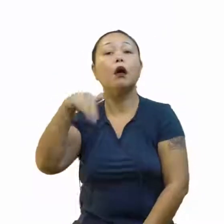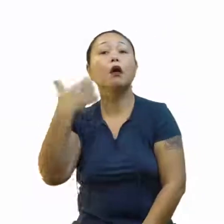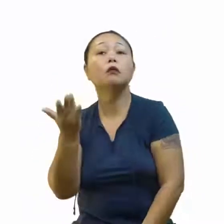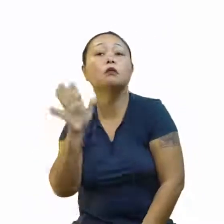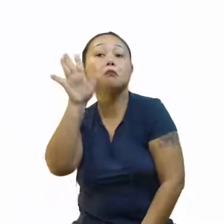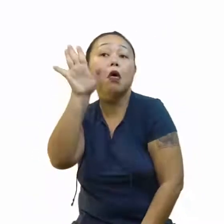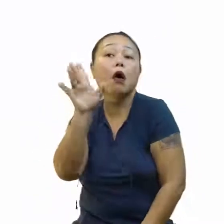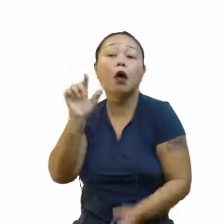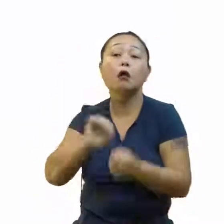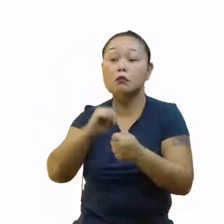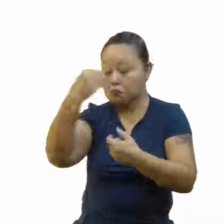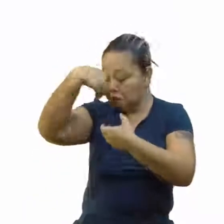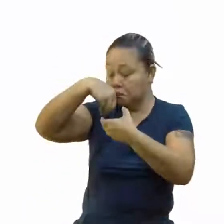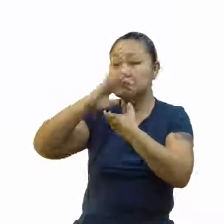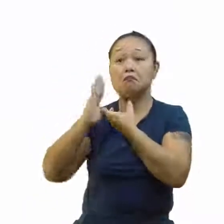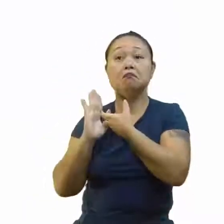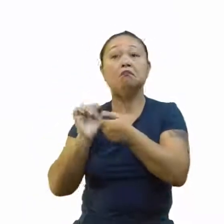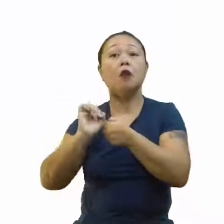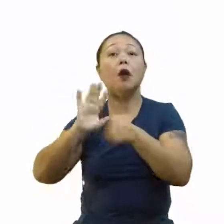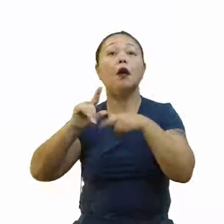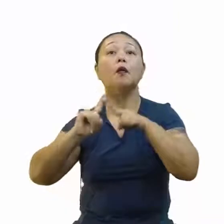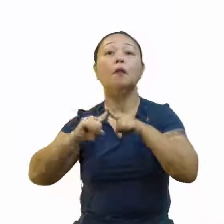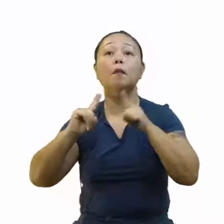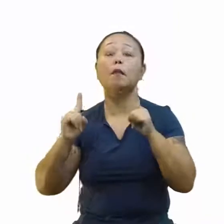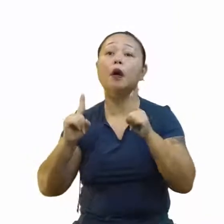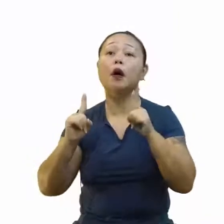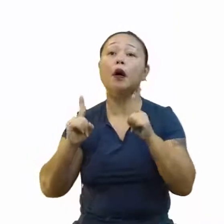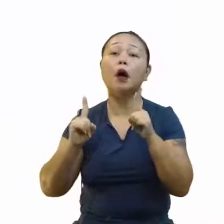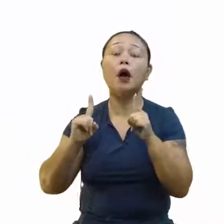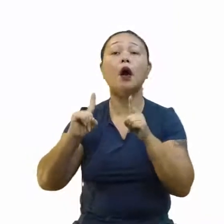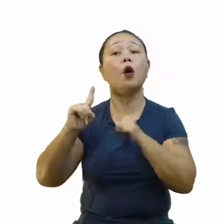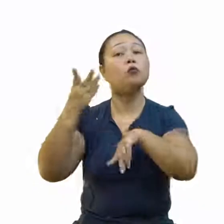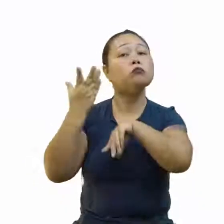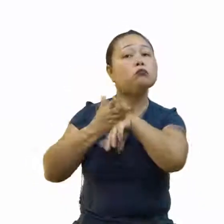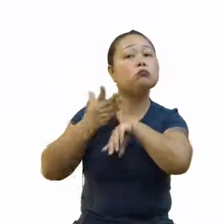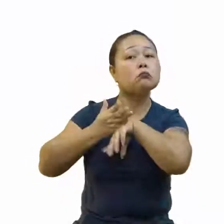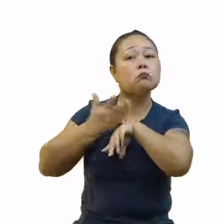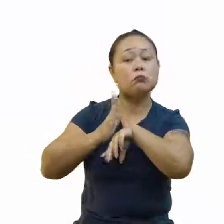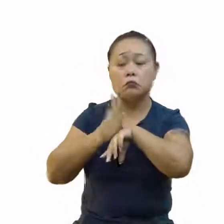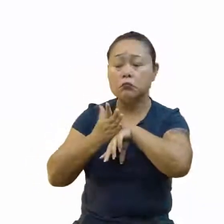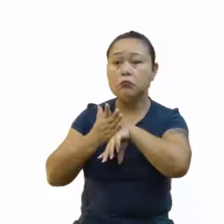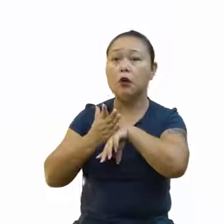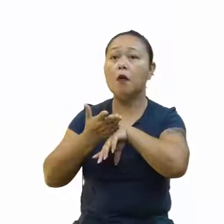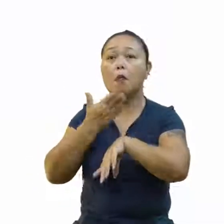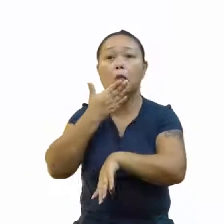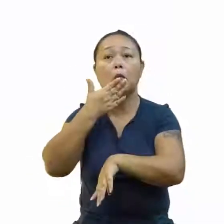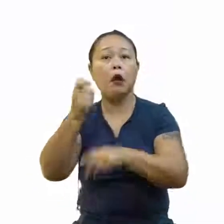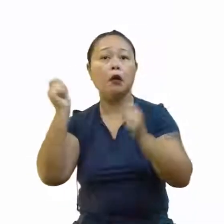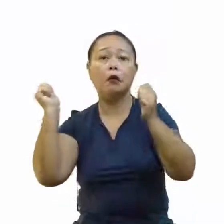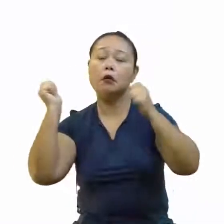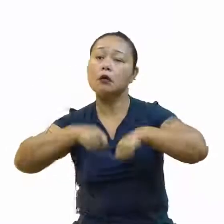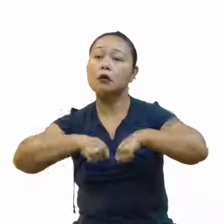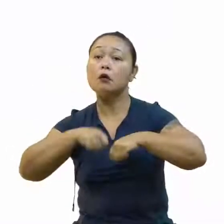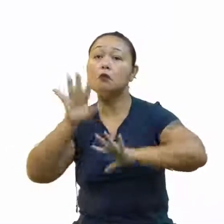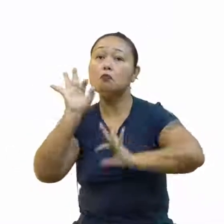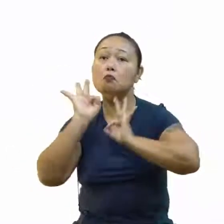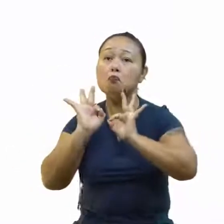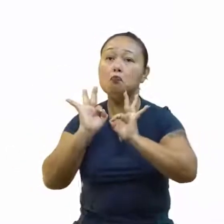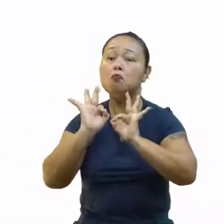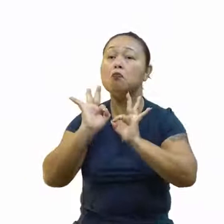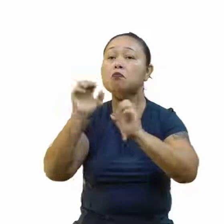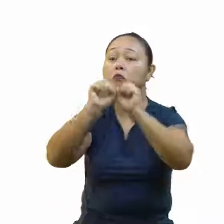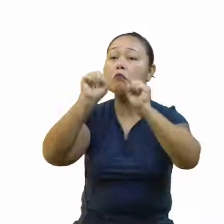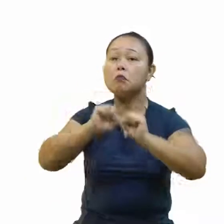individualidade biológica, mas no treinamento eu posso melhorar a minha capacidade e a eficiência